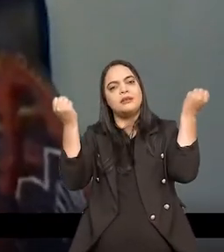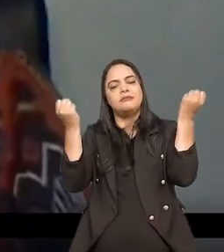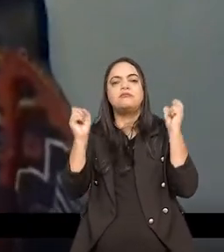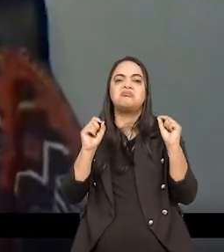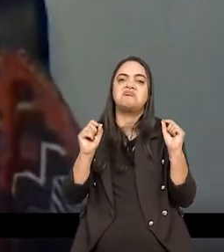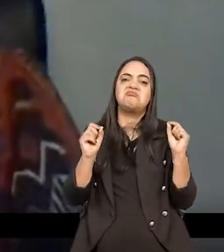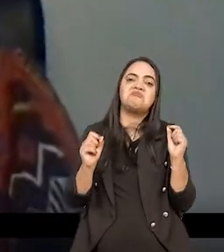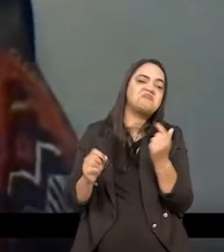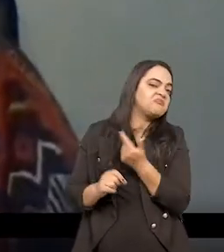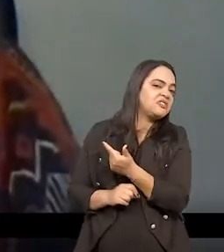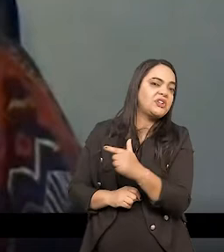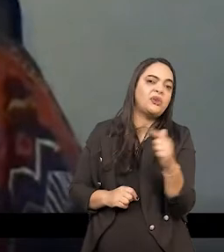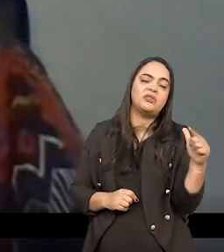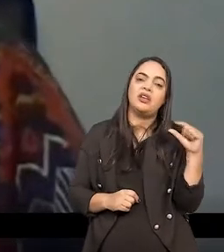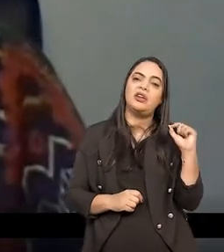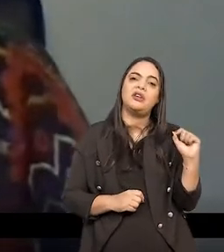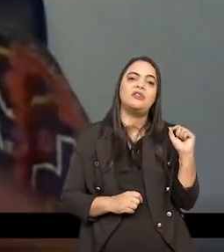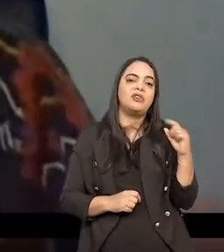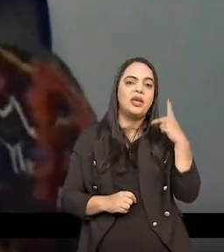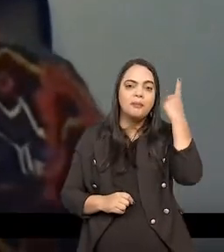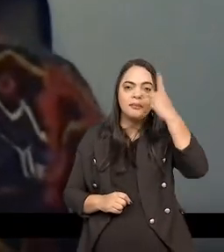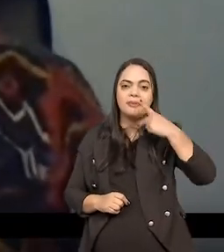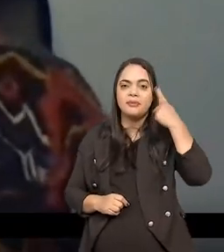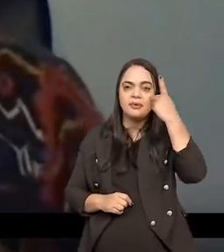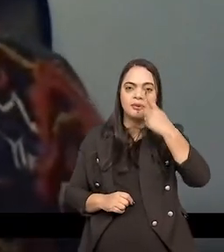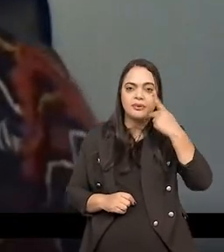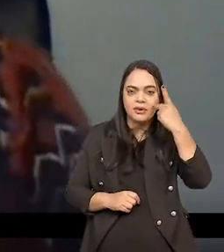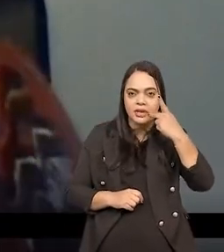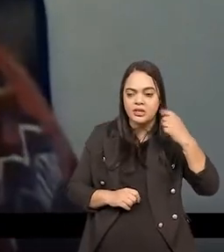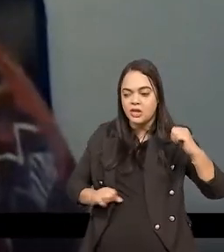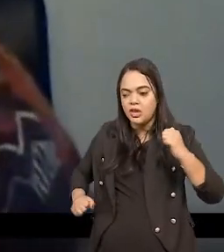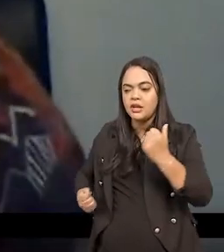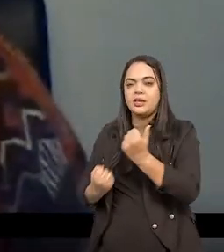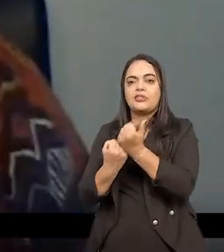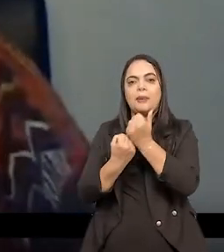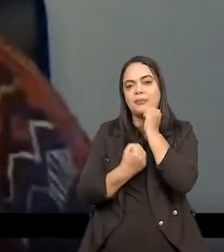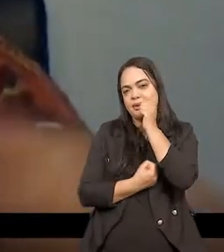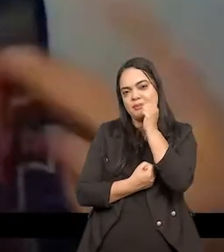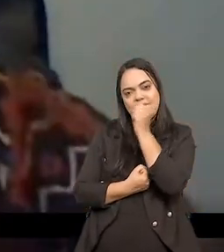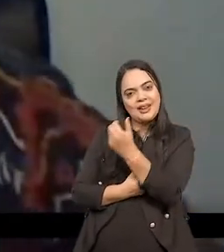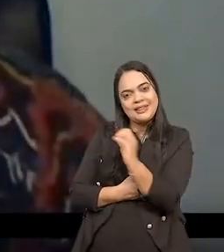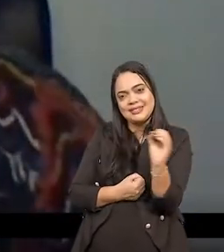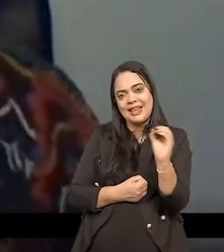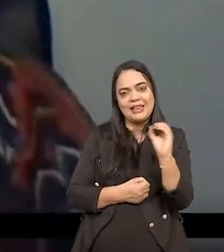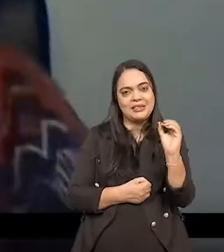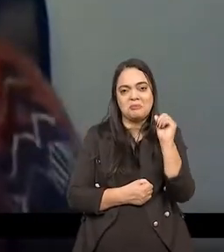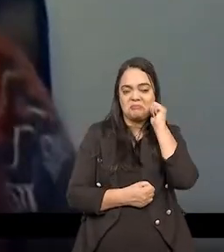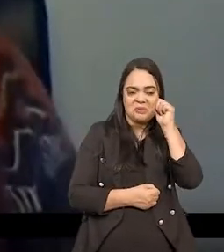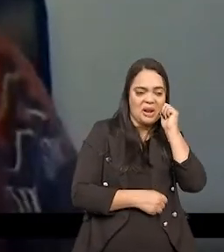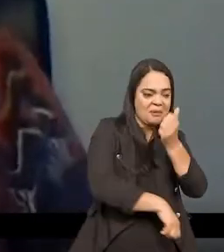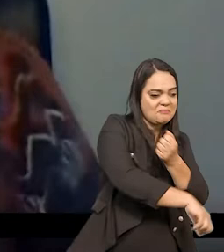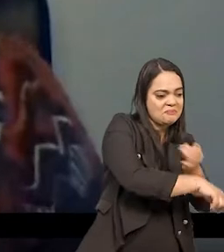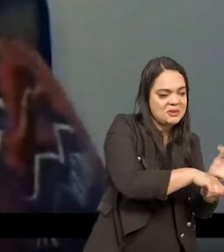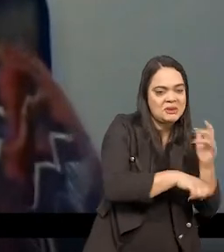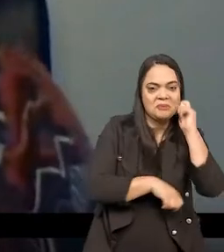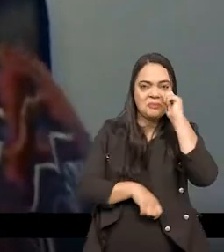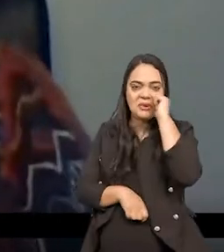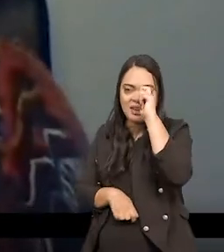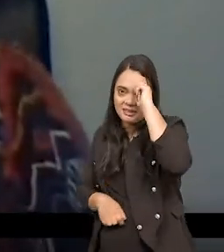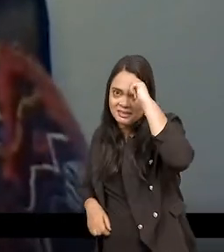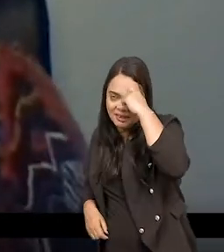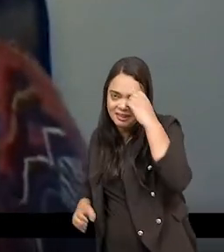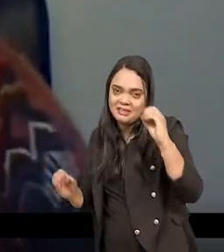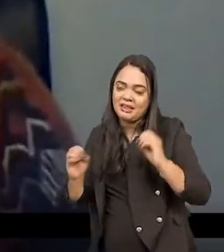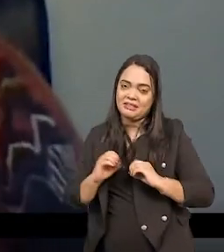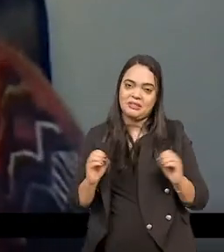foi acompanhado por políticas de cidadania para mulheres, fossem elas brancas, fossem elas negras. Então, a cidadania das mulheres